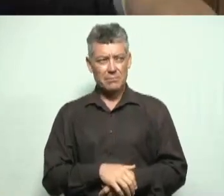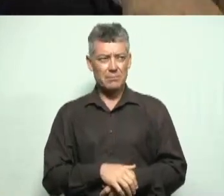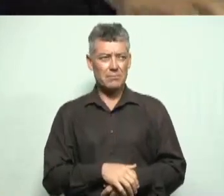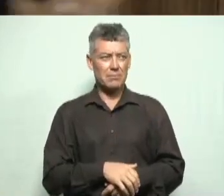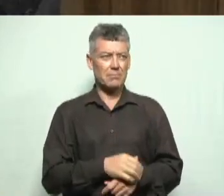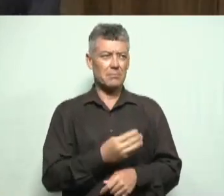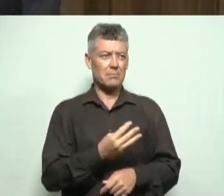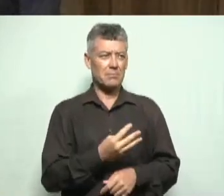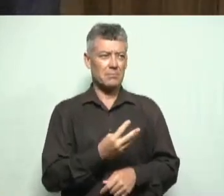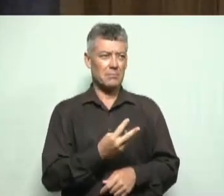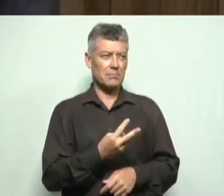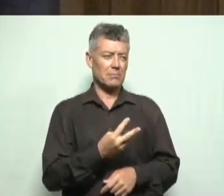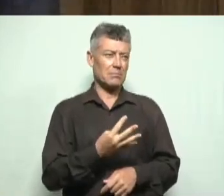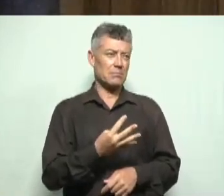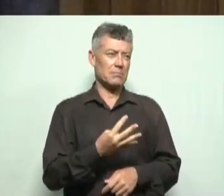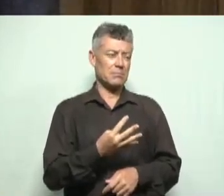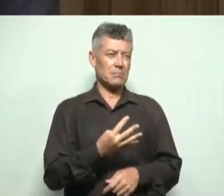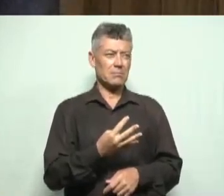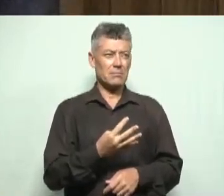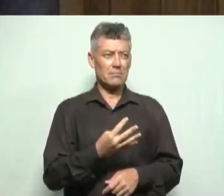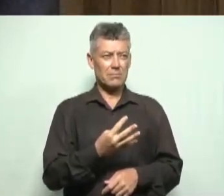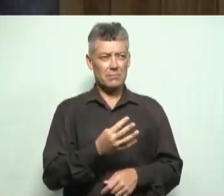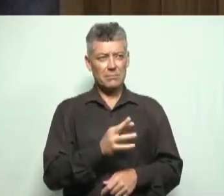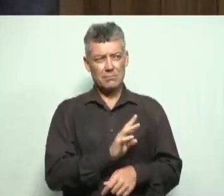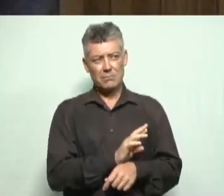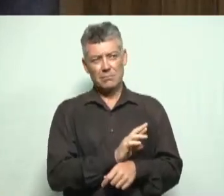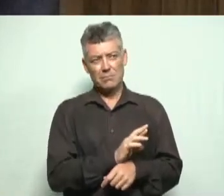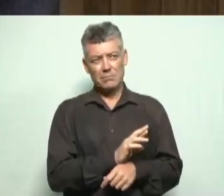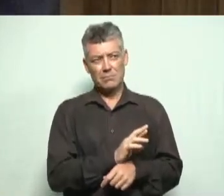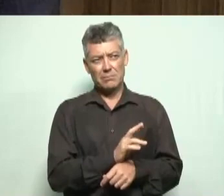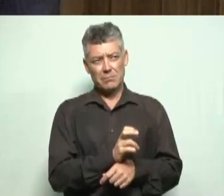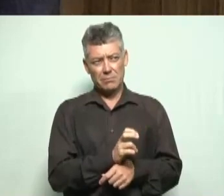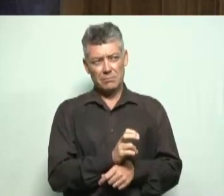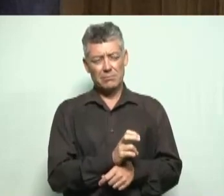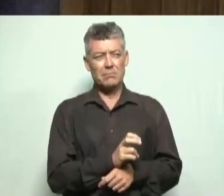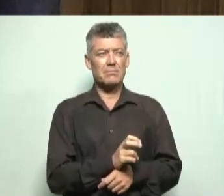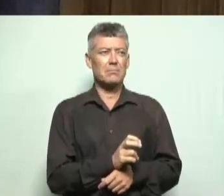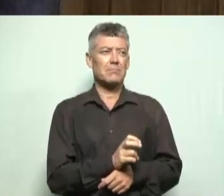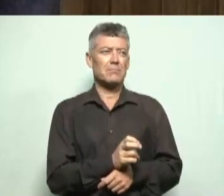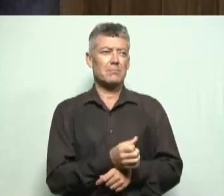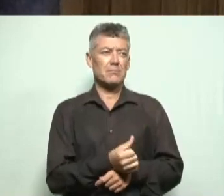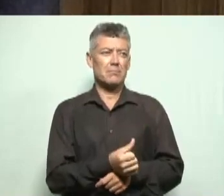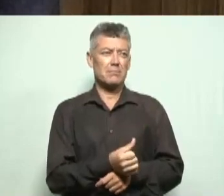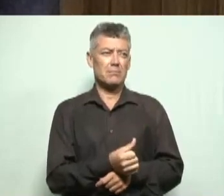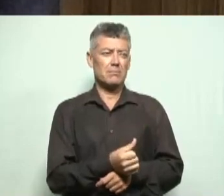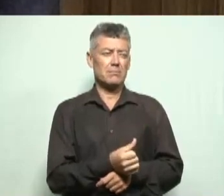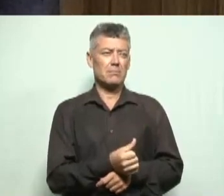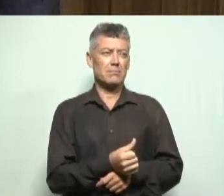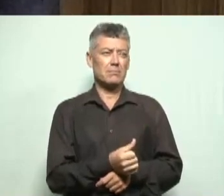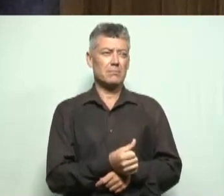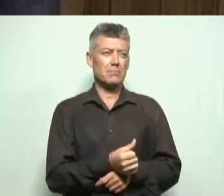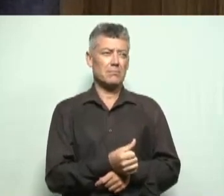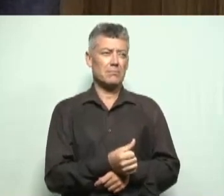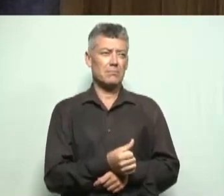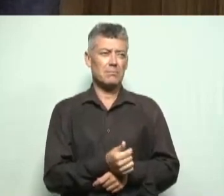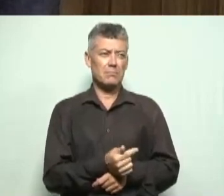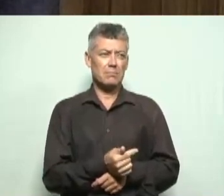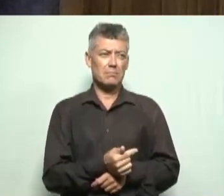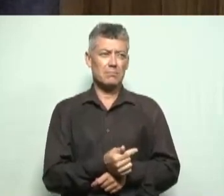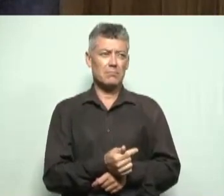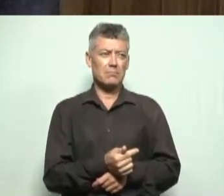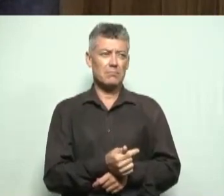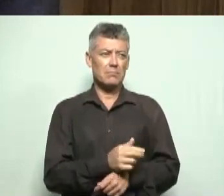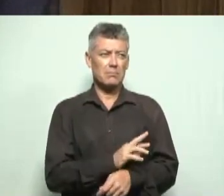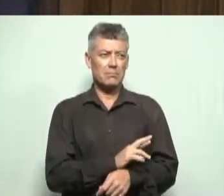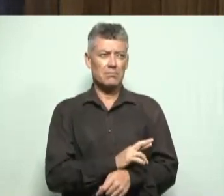Projeto 324, professor Robério. Projeto 325, professor Robério. 326, professor Robério. 327, professor